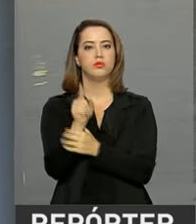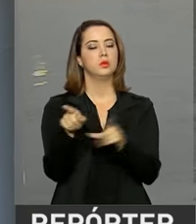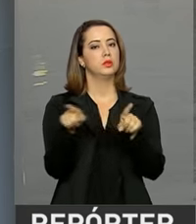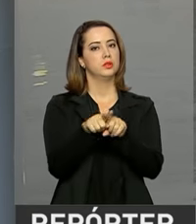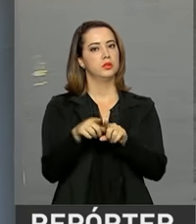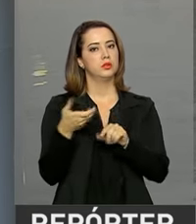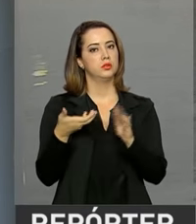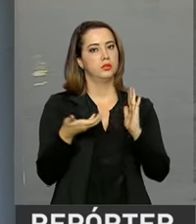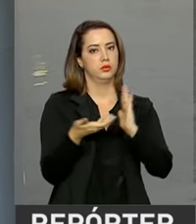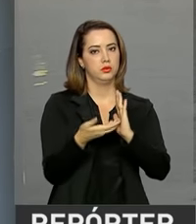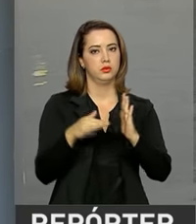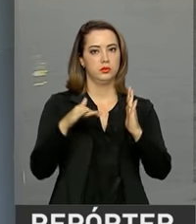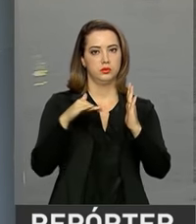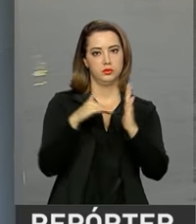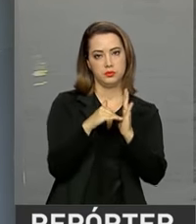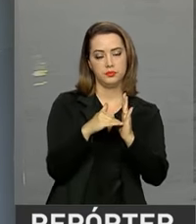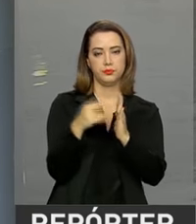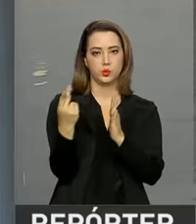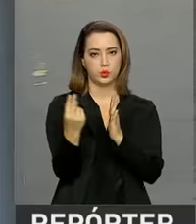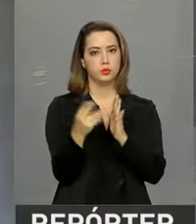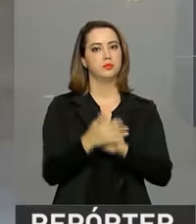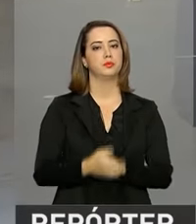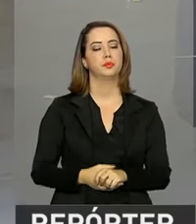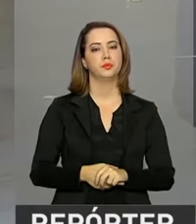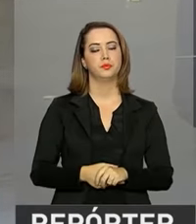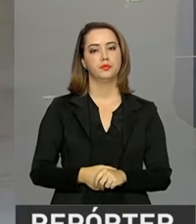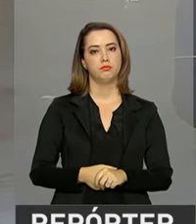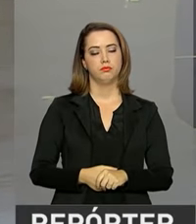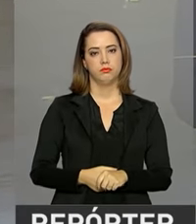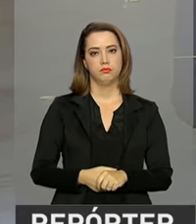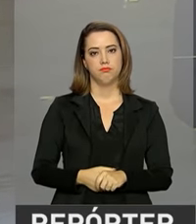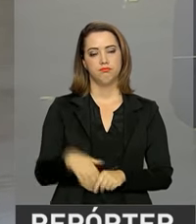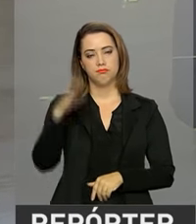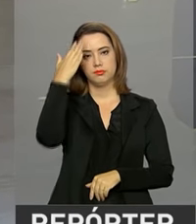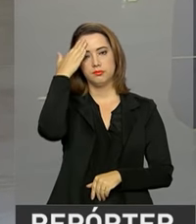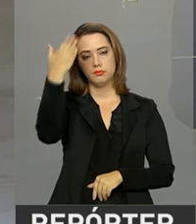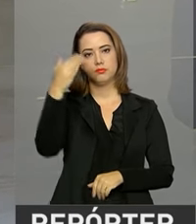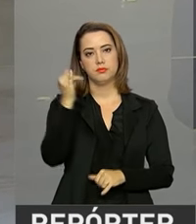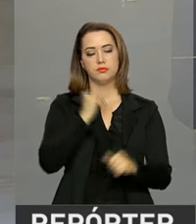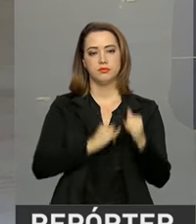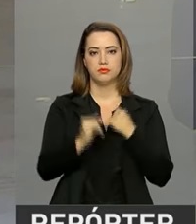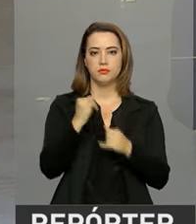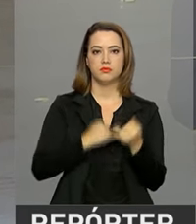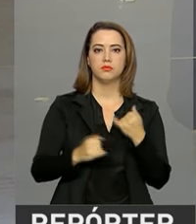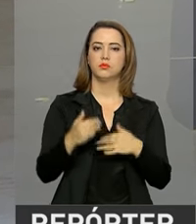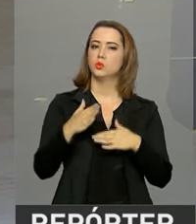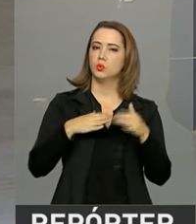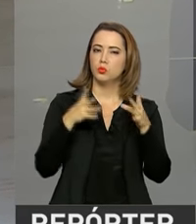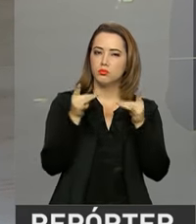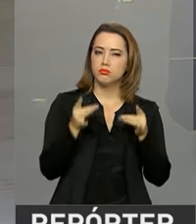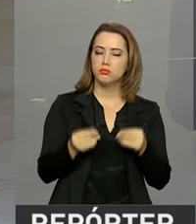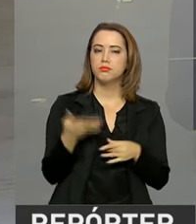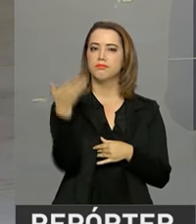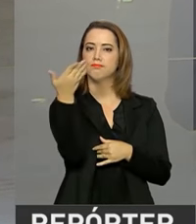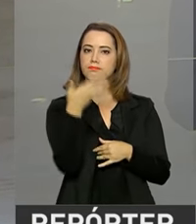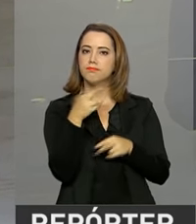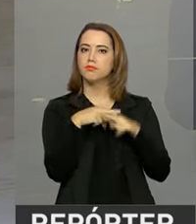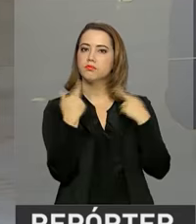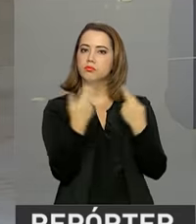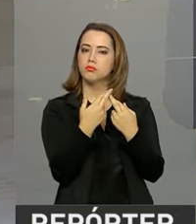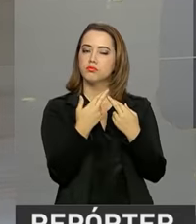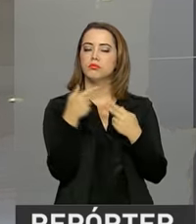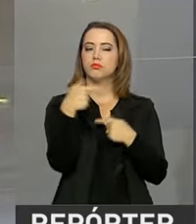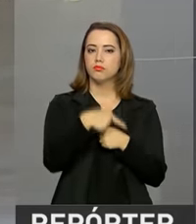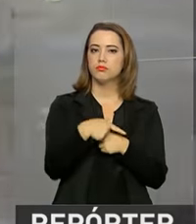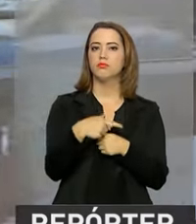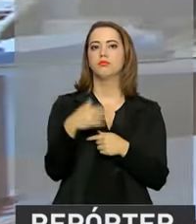quanto no Senado Federal. Eu volto com você no estúdio, Jaime. Paulo, obrigado pelas informações. Qualquer novidade em relação a essa reunião, nos chama aqui no